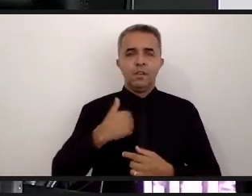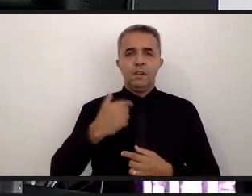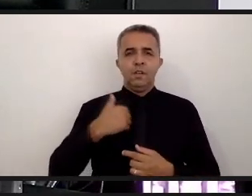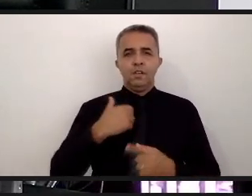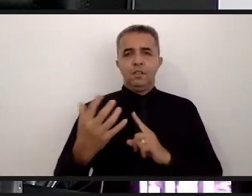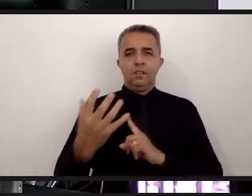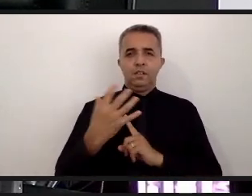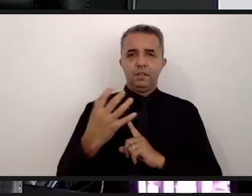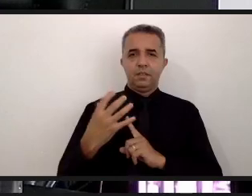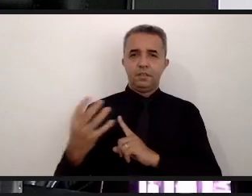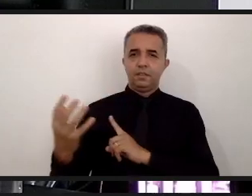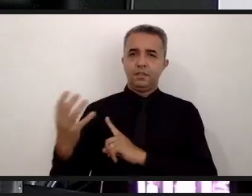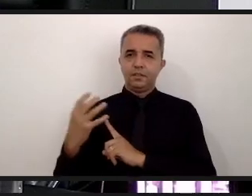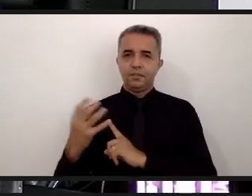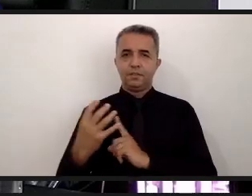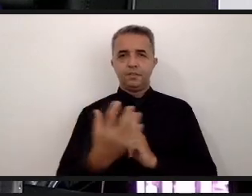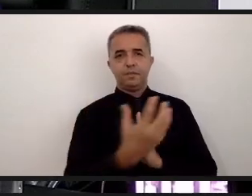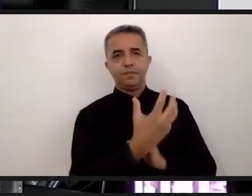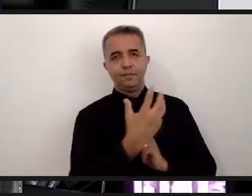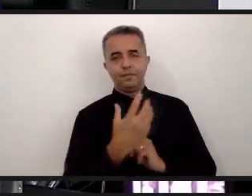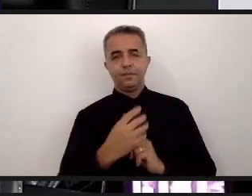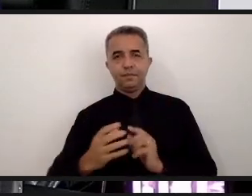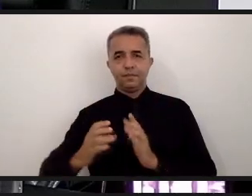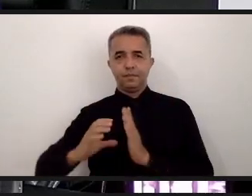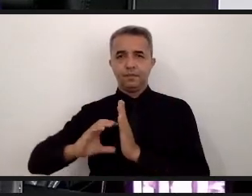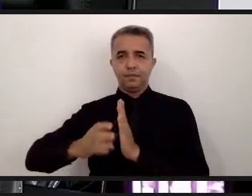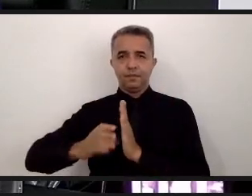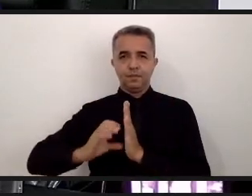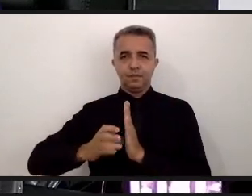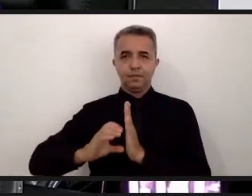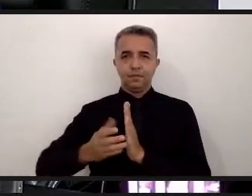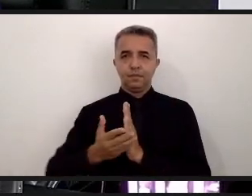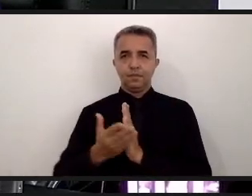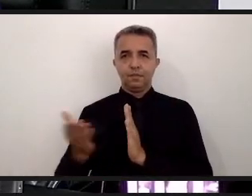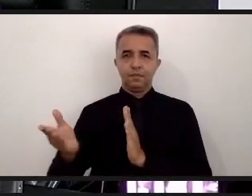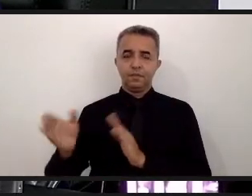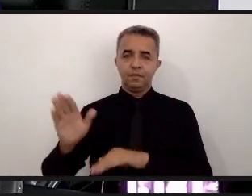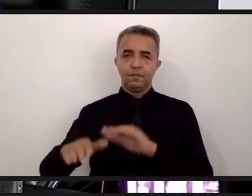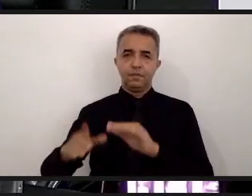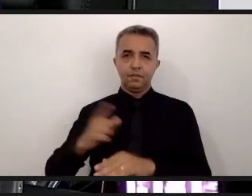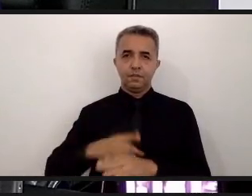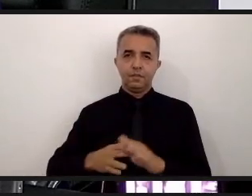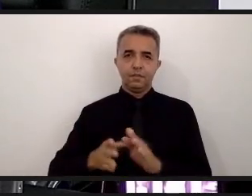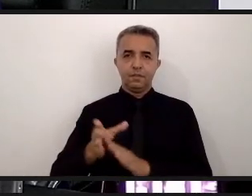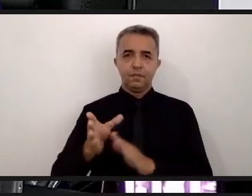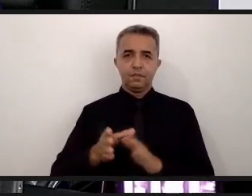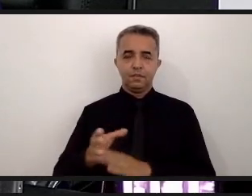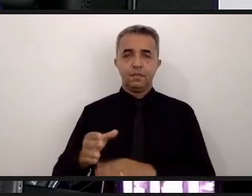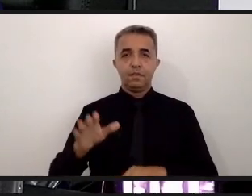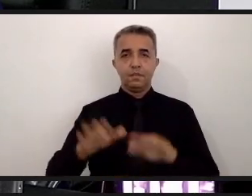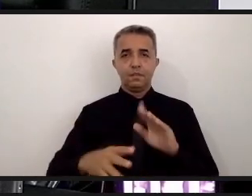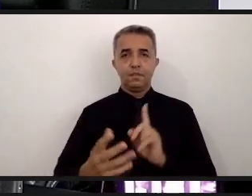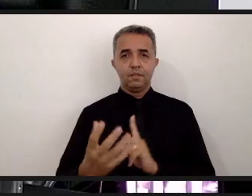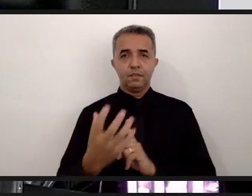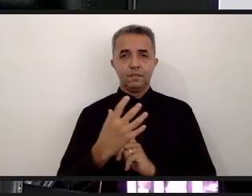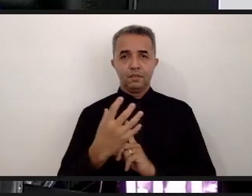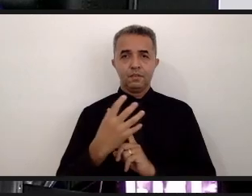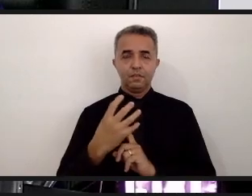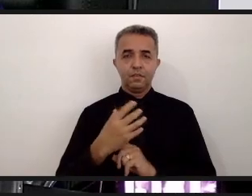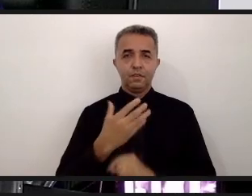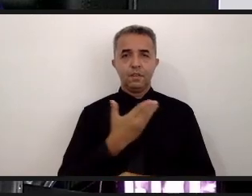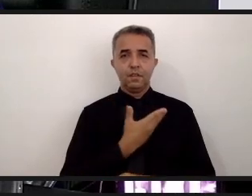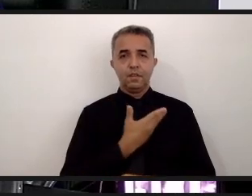pressionado. Pressionado às vezes pelo partido, que tem o voto, a orientação do partido, pressionado às vezes pelos próprios colegas